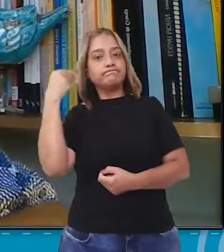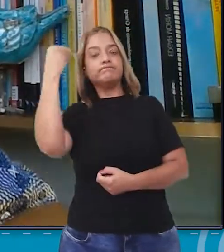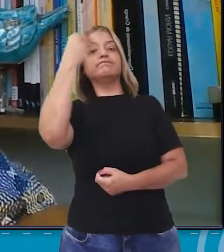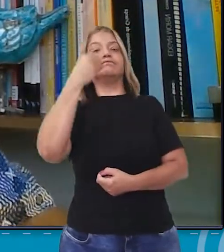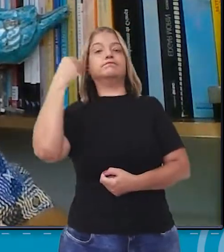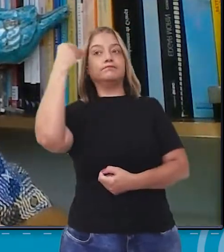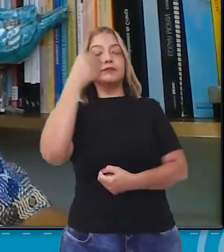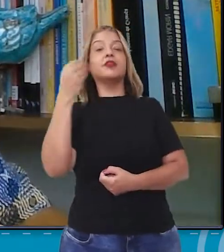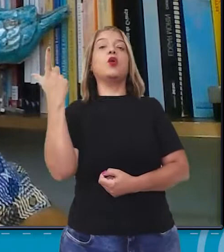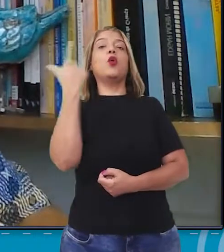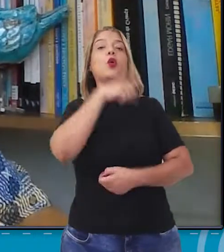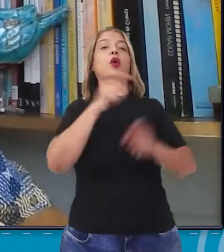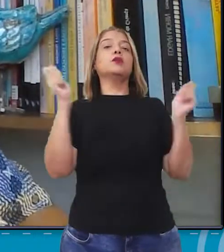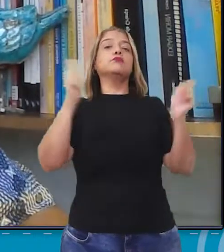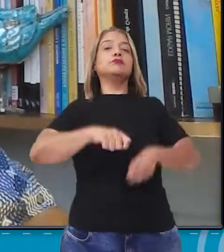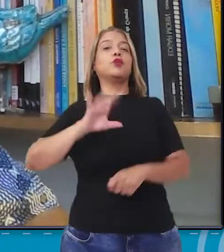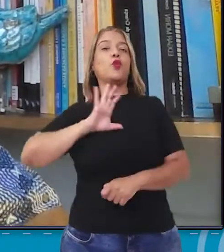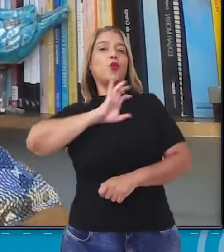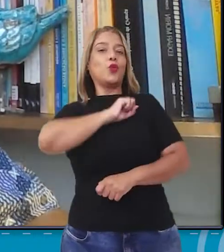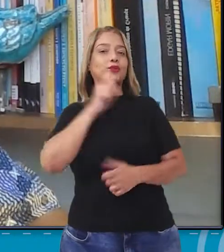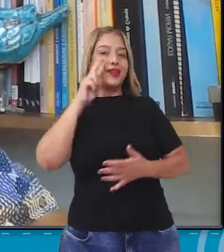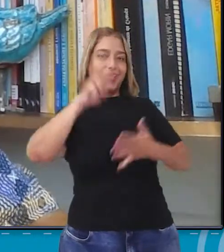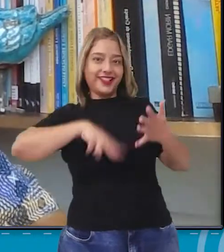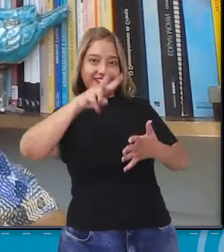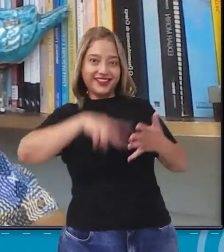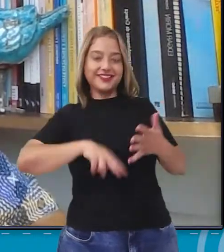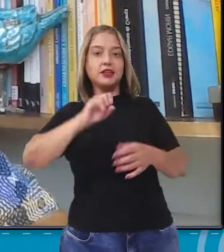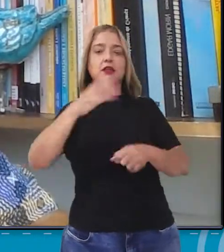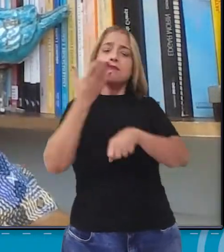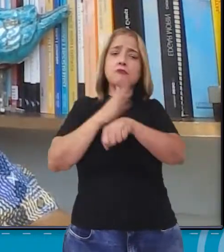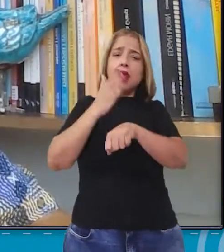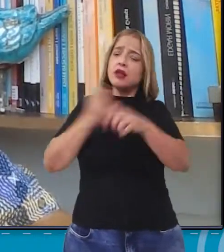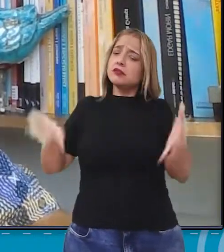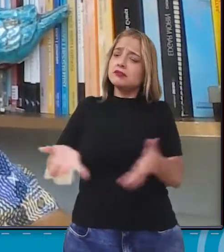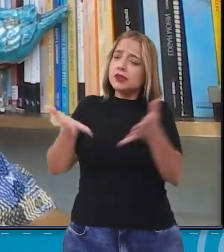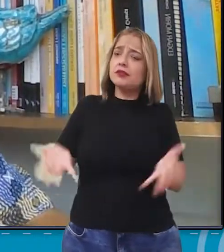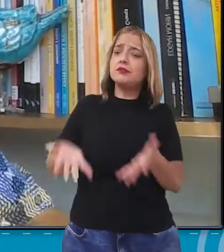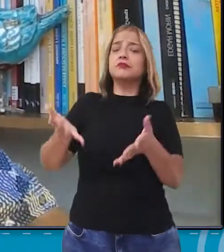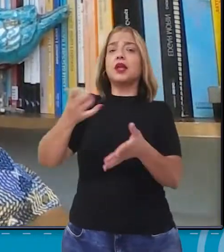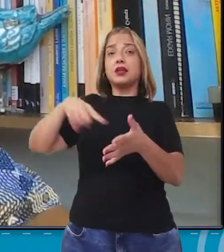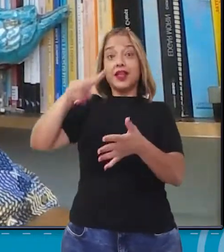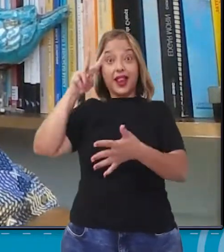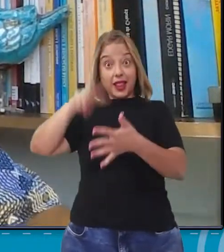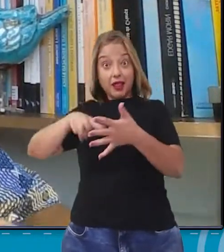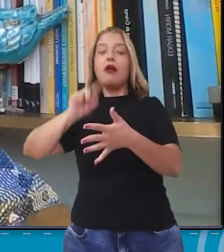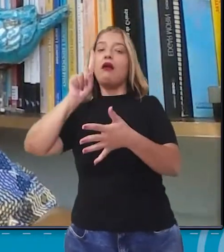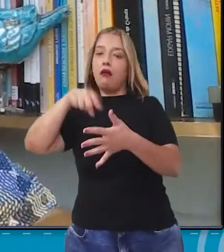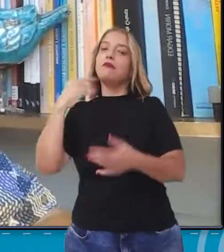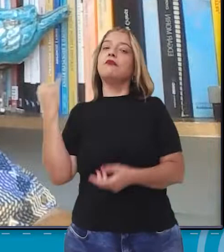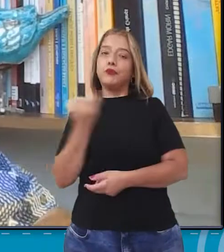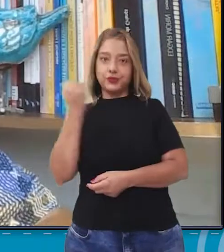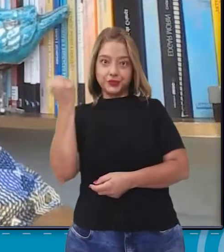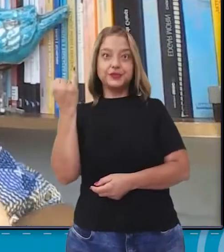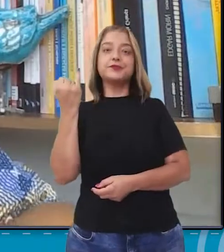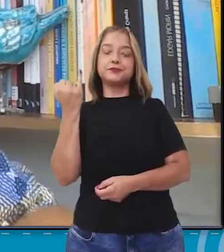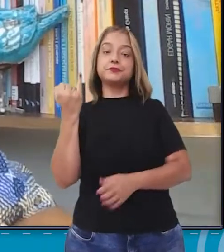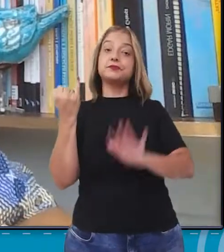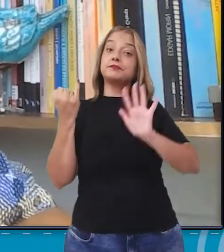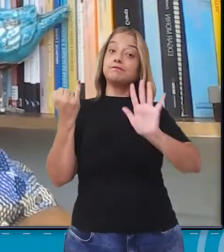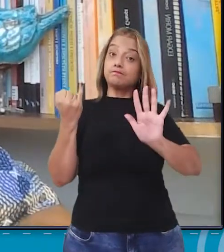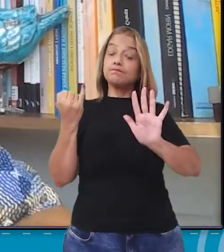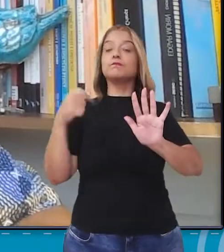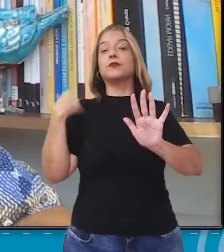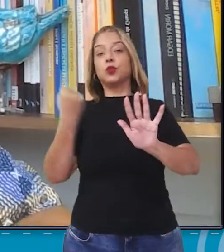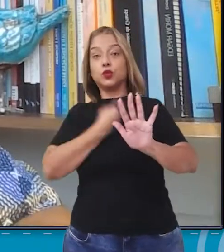se tornar leitor. Então, todas as práticas de incentivo à leitura, elas são muito importantes.